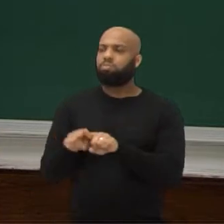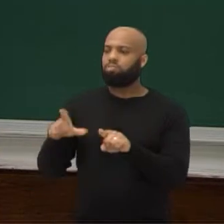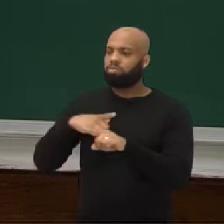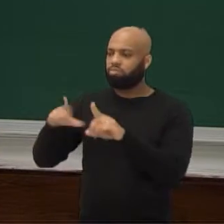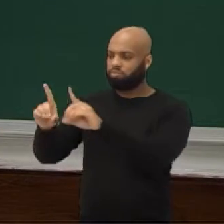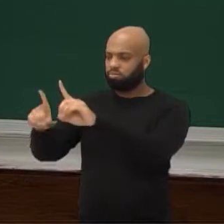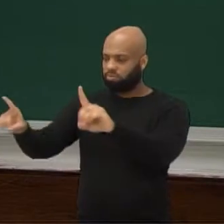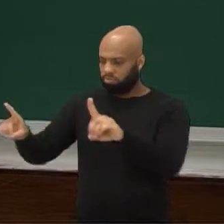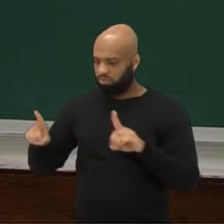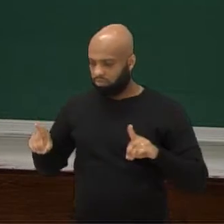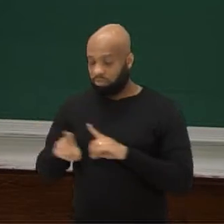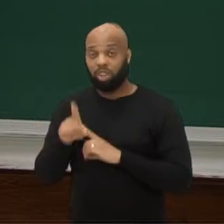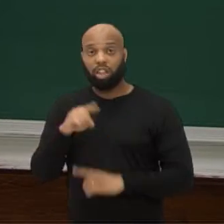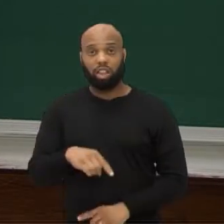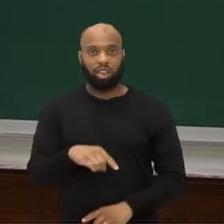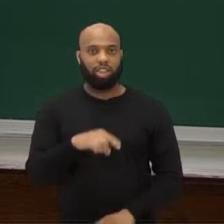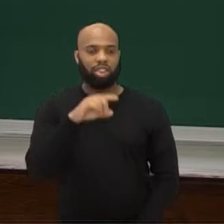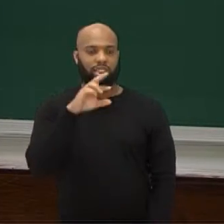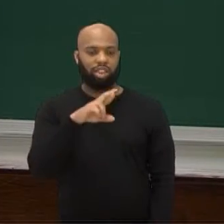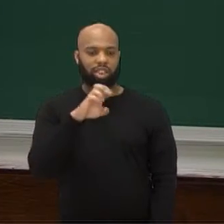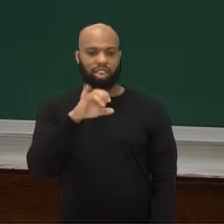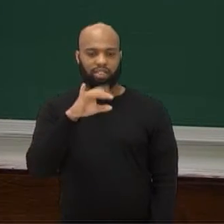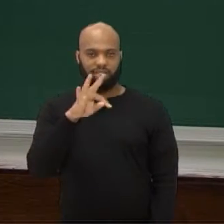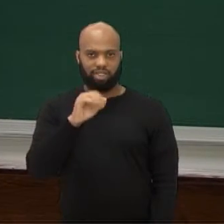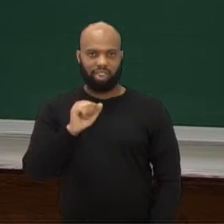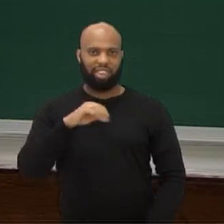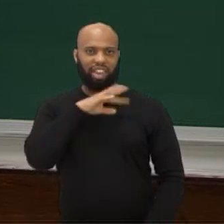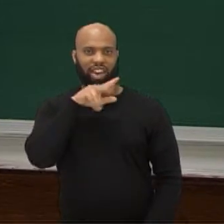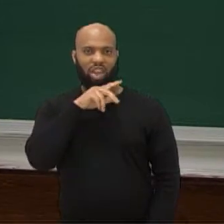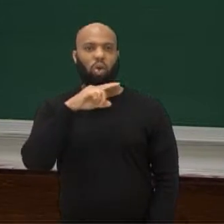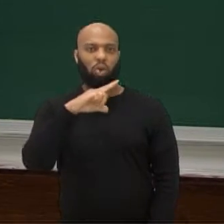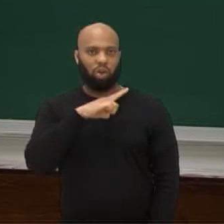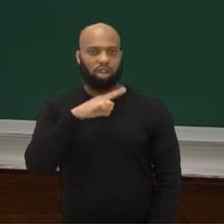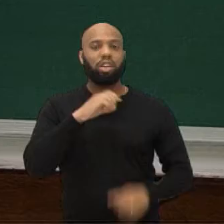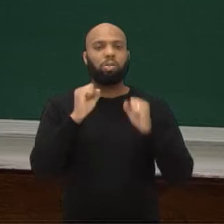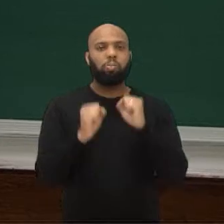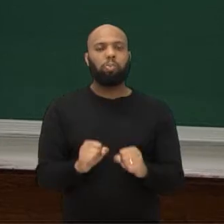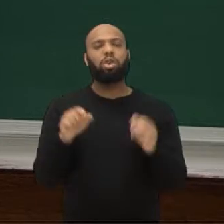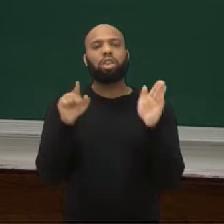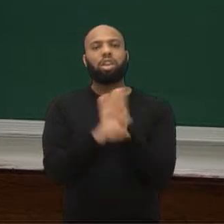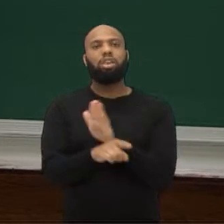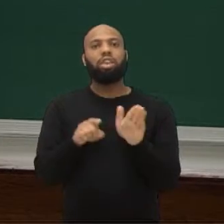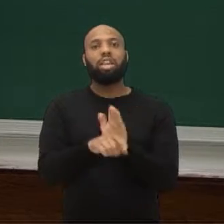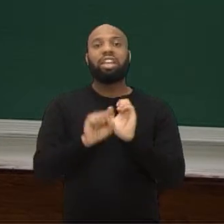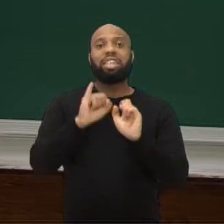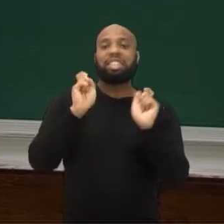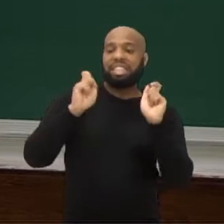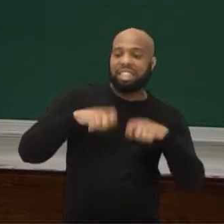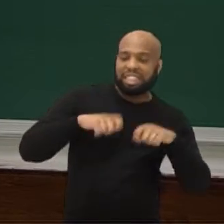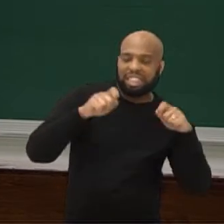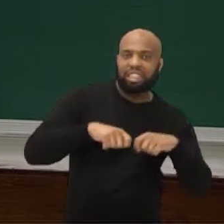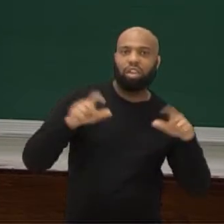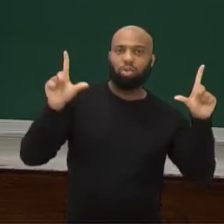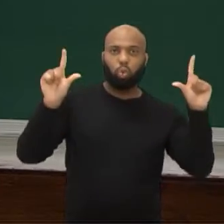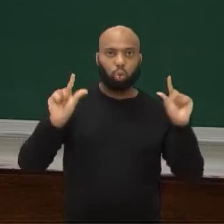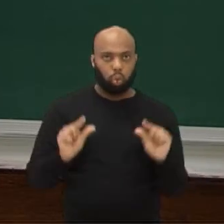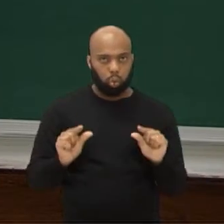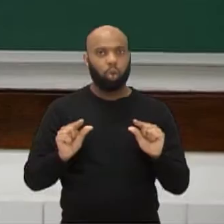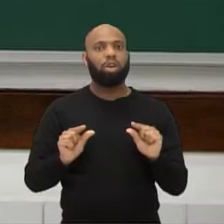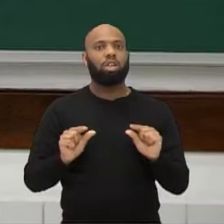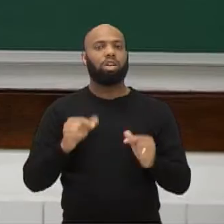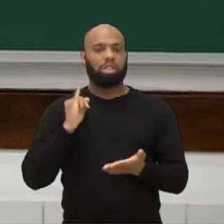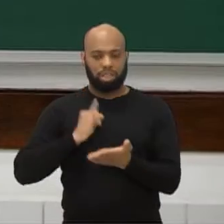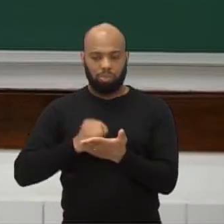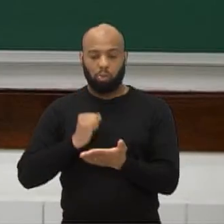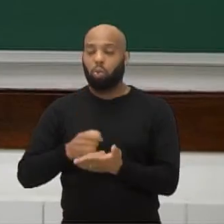buscar nas leis, enfim, na Justiça, verificar se é possível a redução do imposto ou até, quem